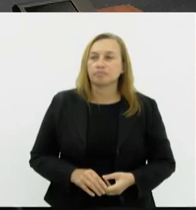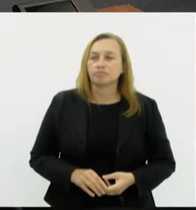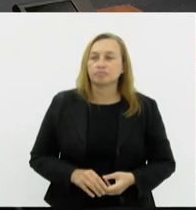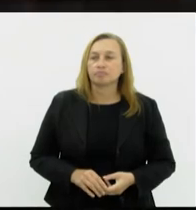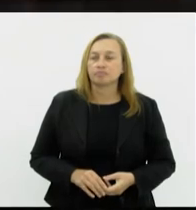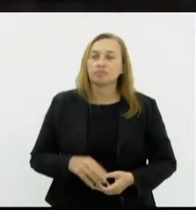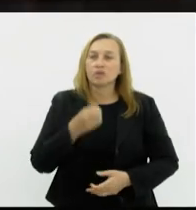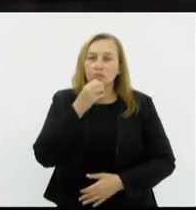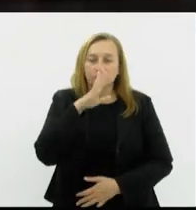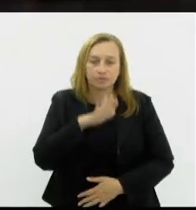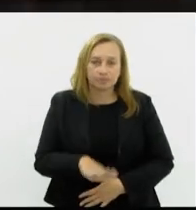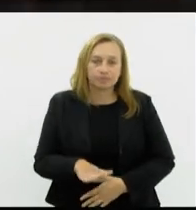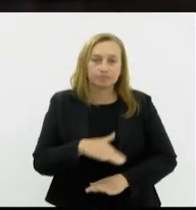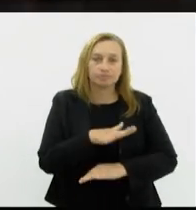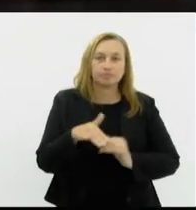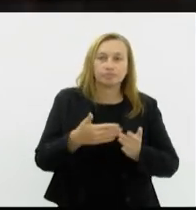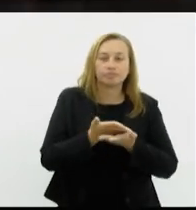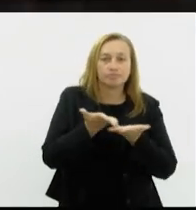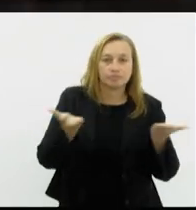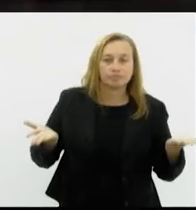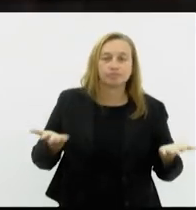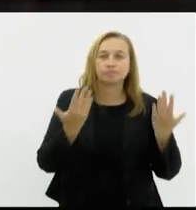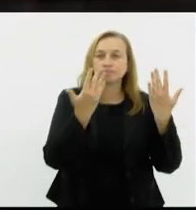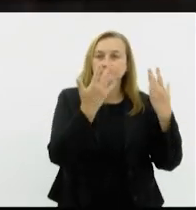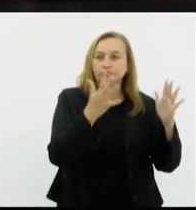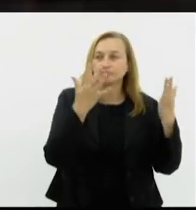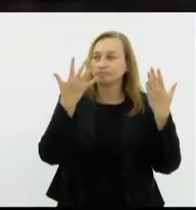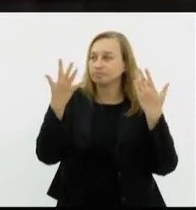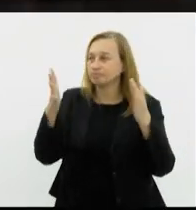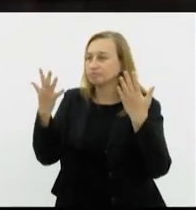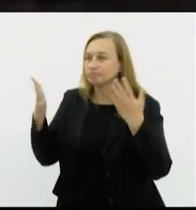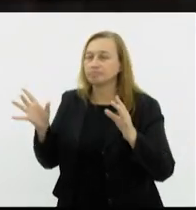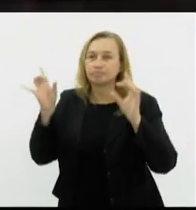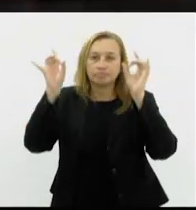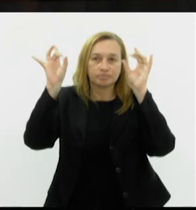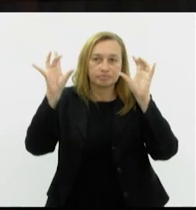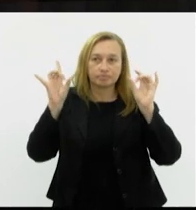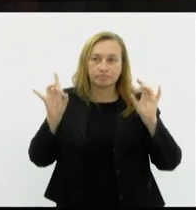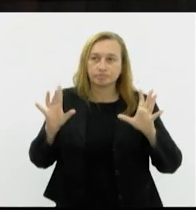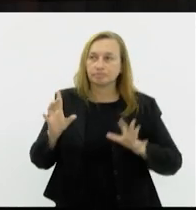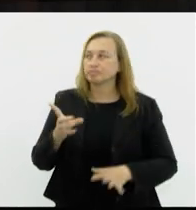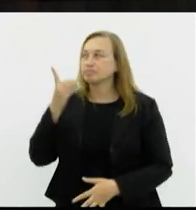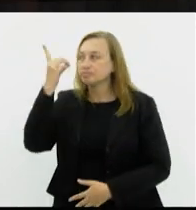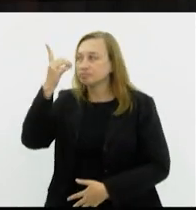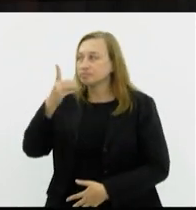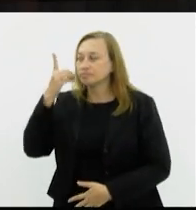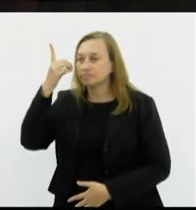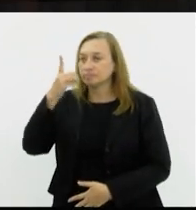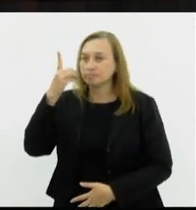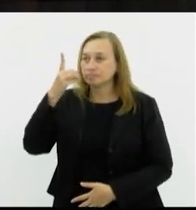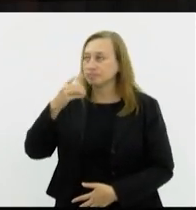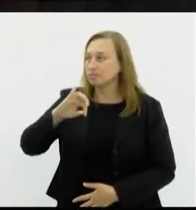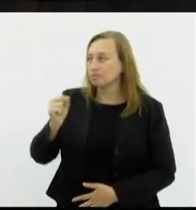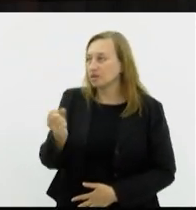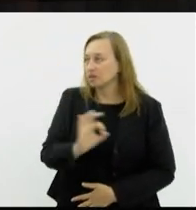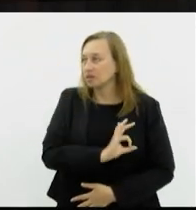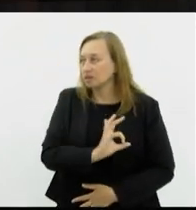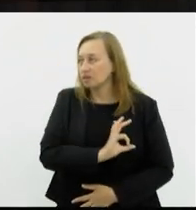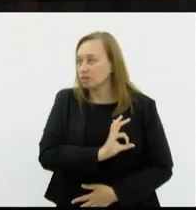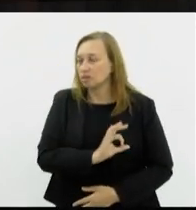Uma boa tarde a todos e a todas. Saudar aqui especialmente a nobre deputada Marta Rocha, que